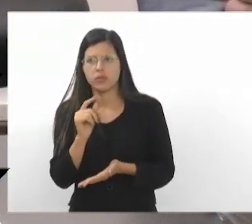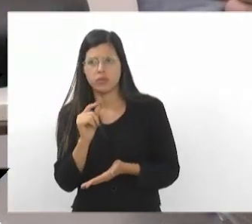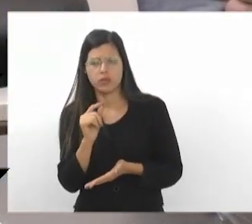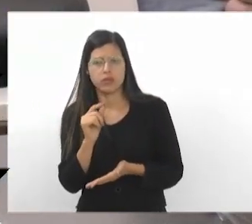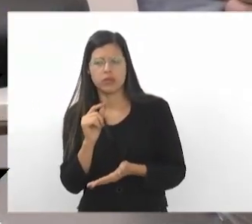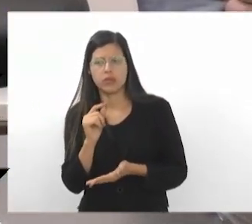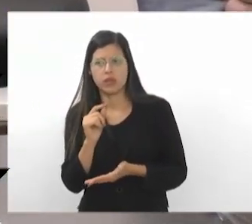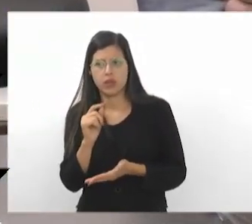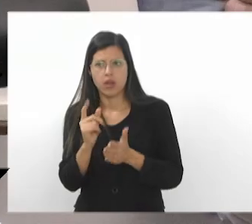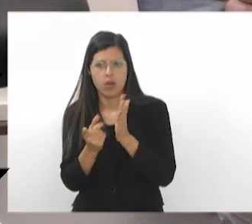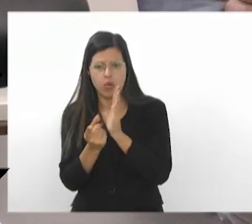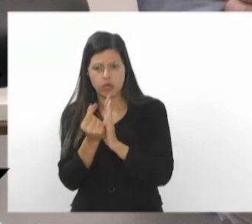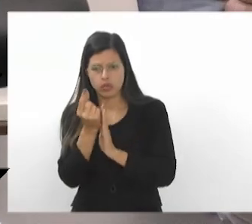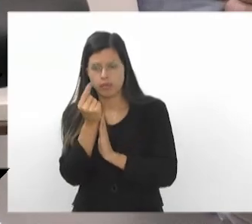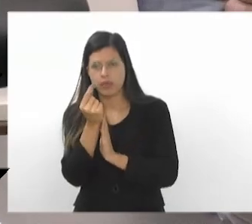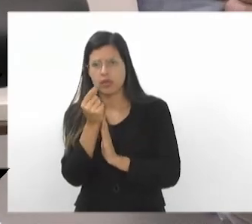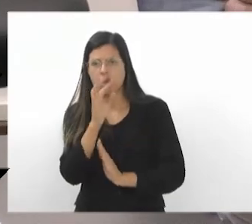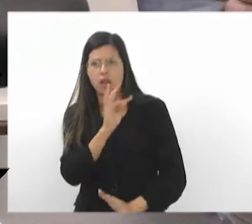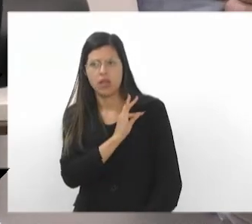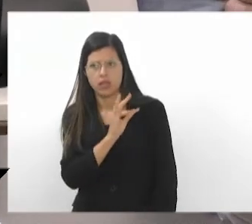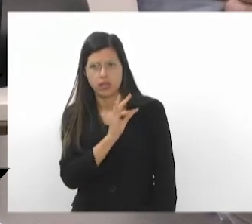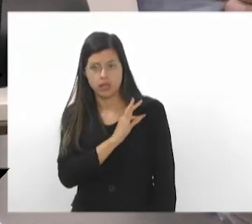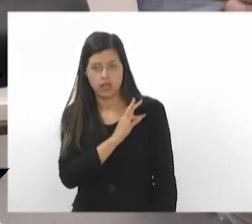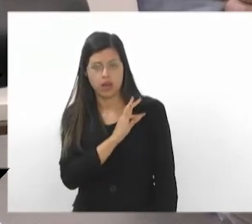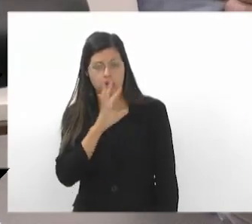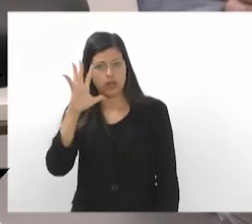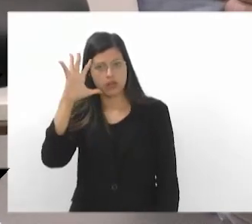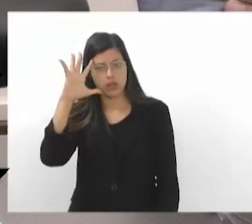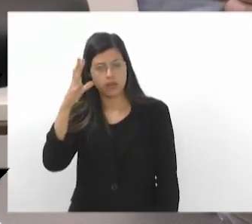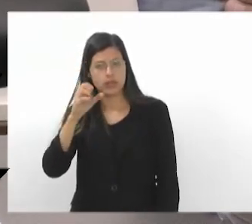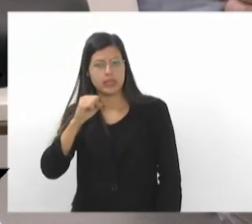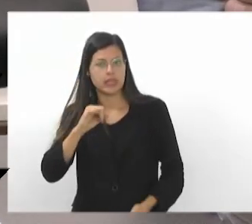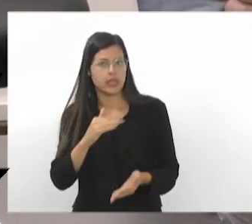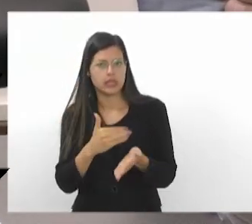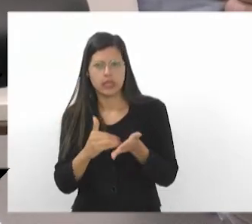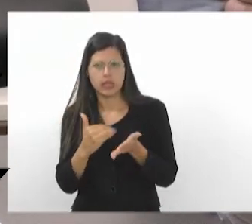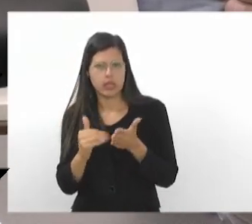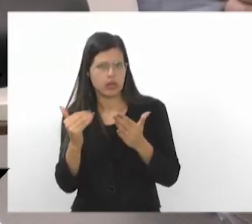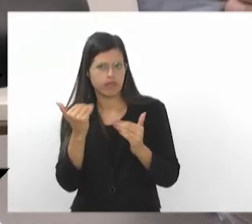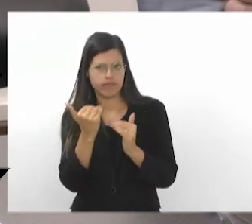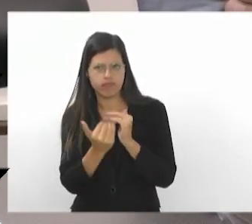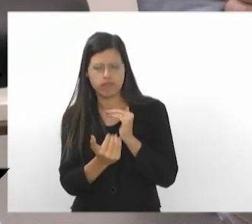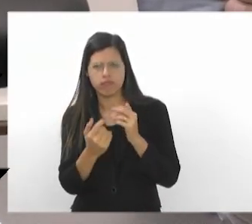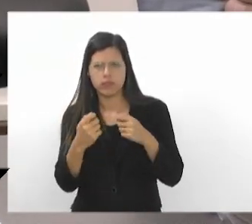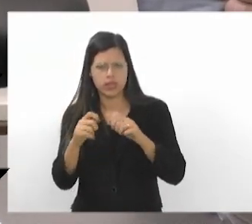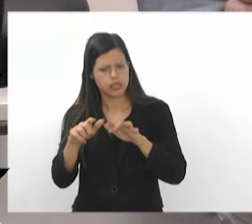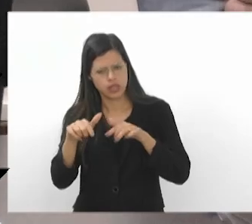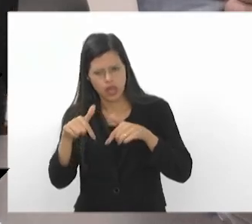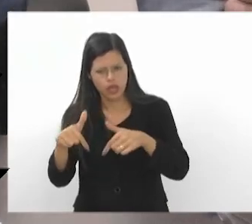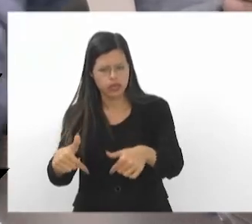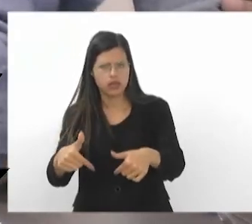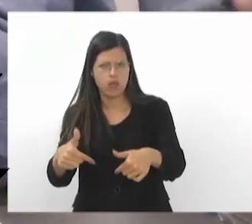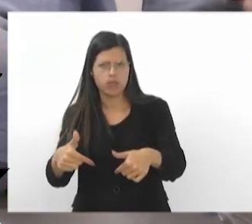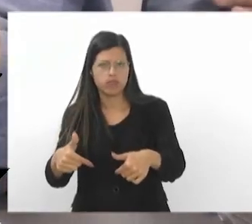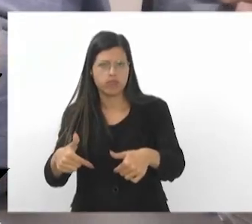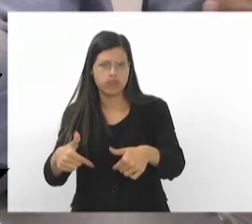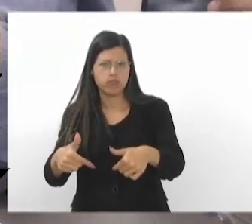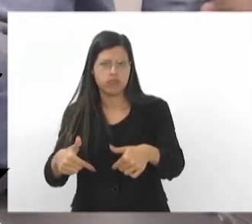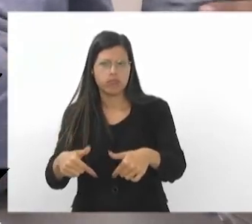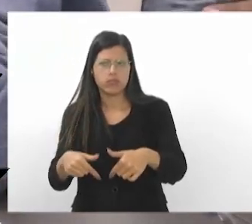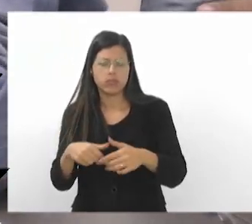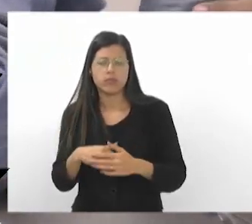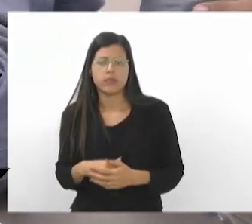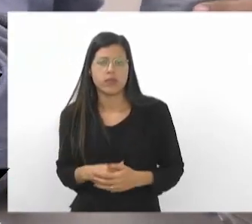questão orçamentária e técnica resolvida, mesmo que a secretaria não concordar, tem que executar. E nesse caso,